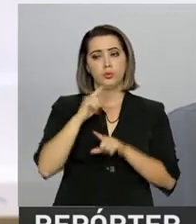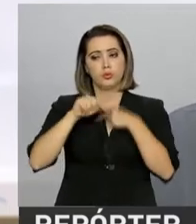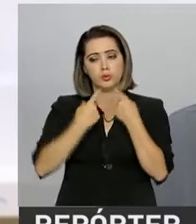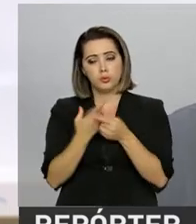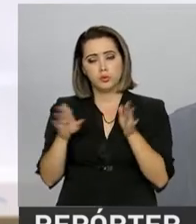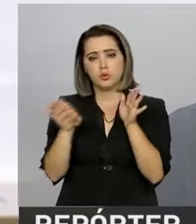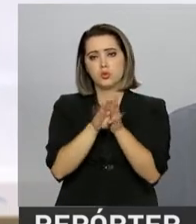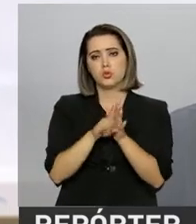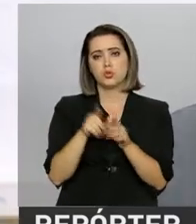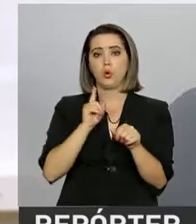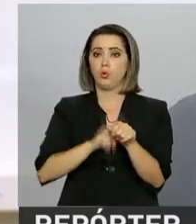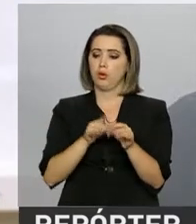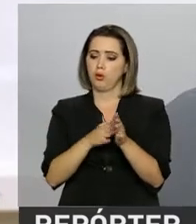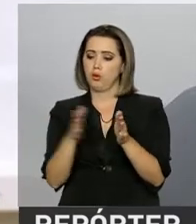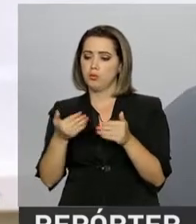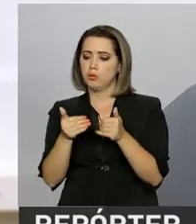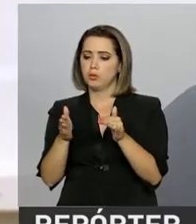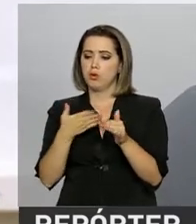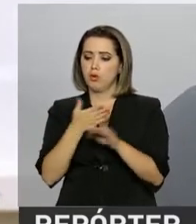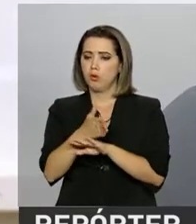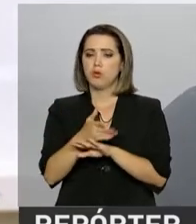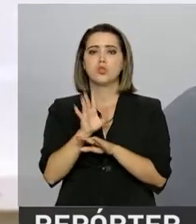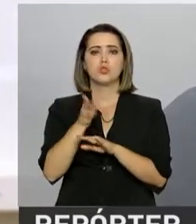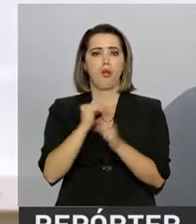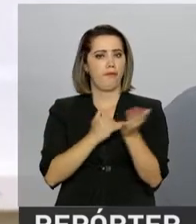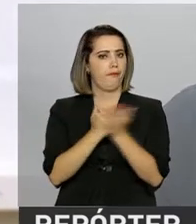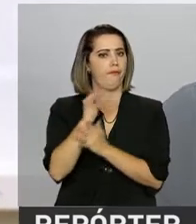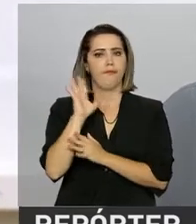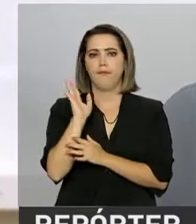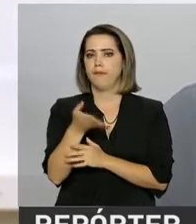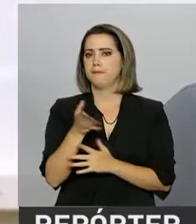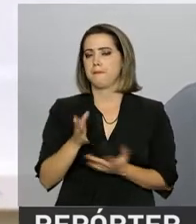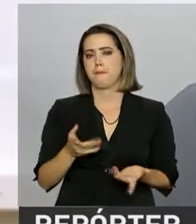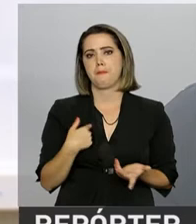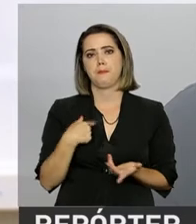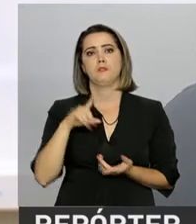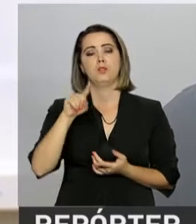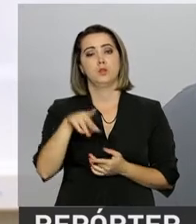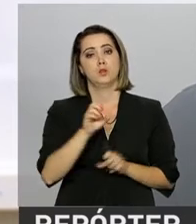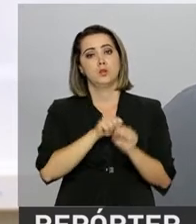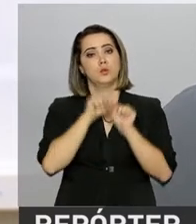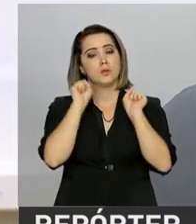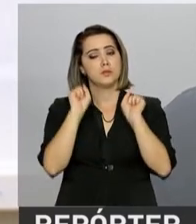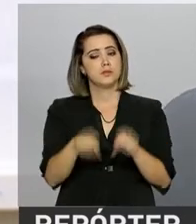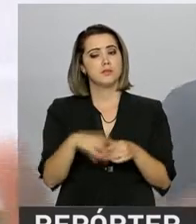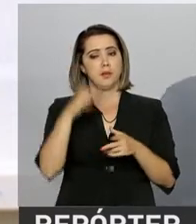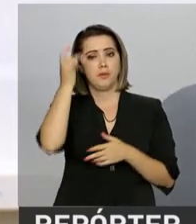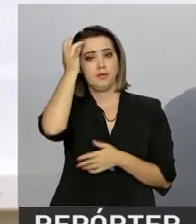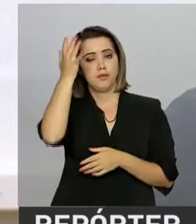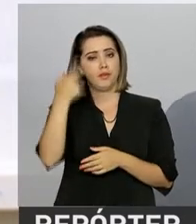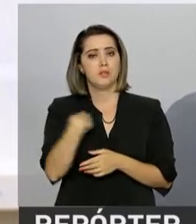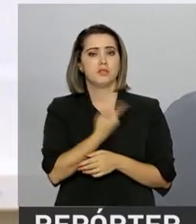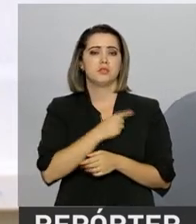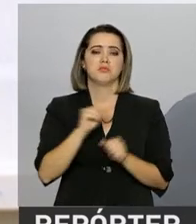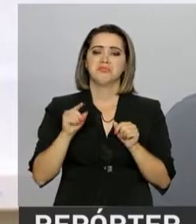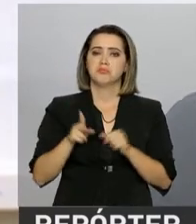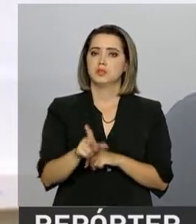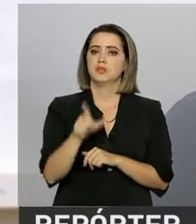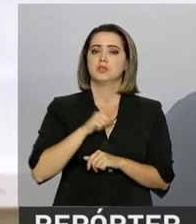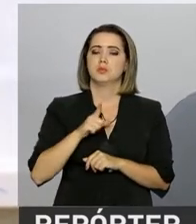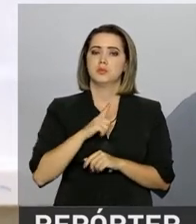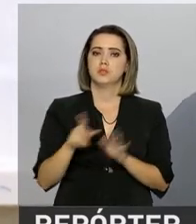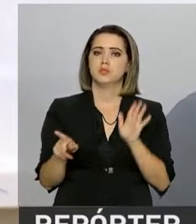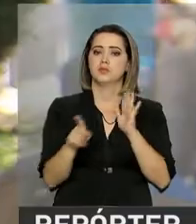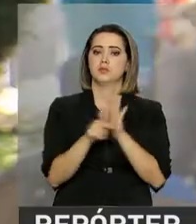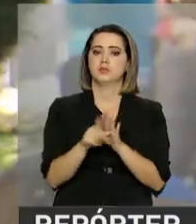declaração tenta fazer no início o sistema é muito intuitivo e por ser uma declaração simples itana eu consegui fazer sem tanta que ela assume